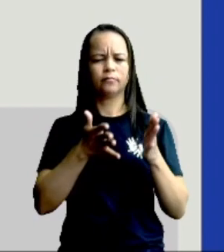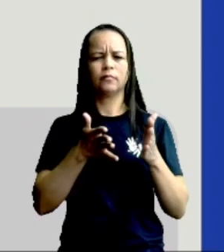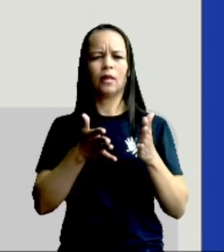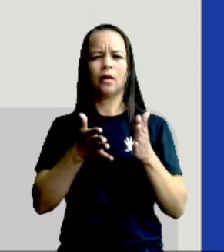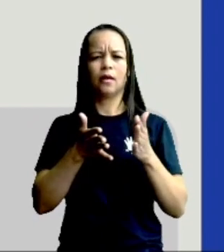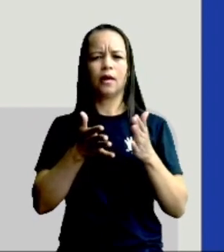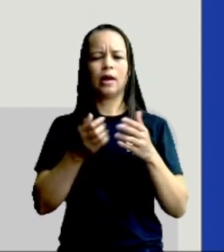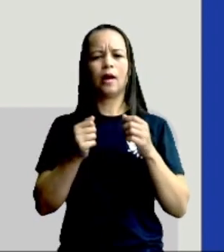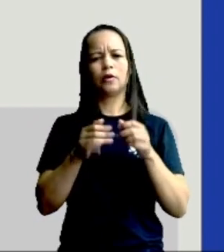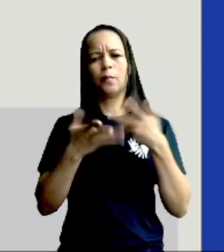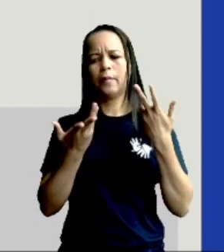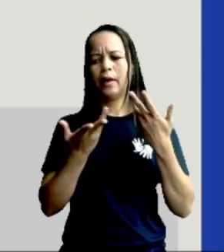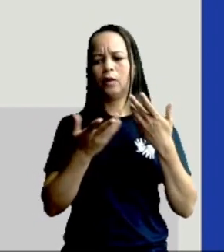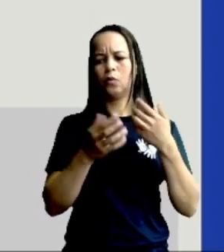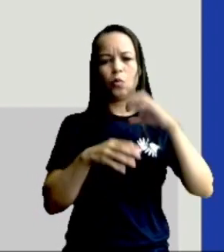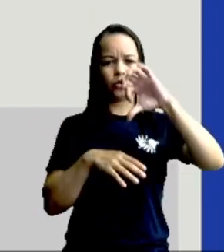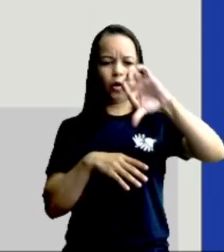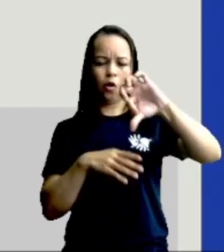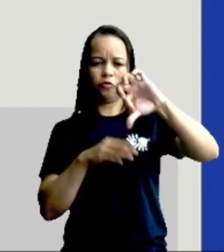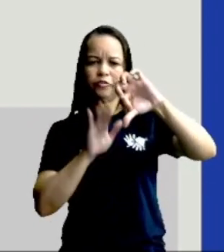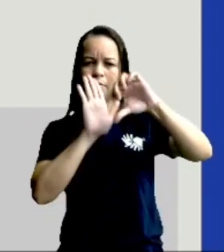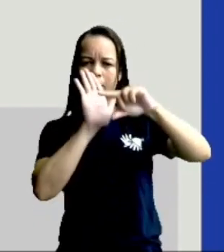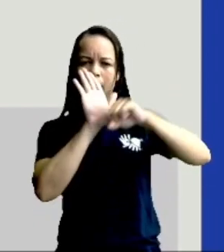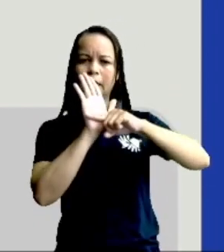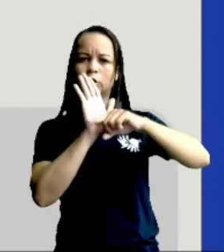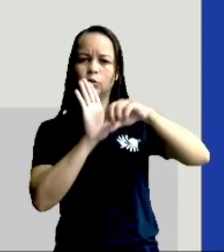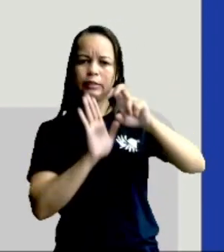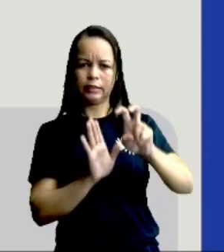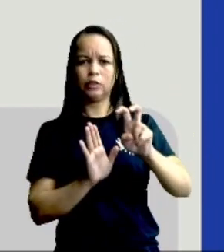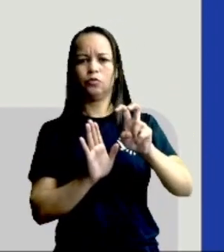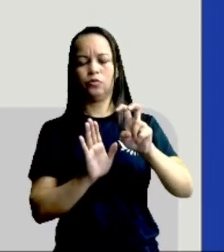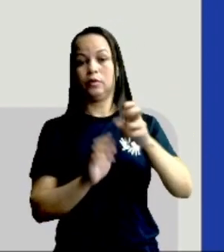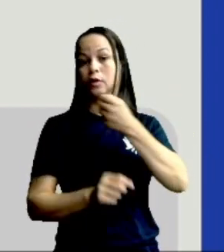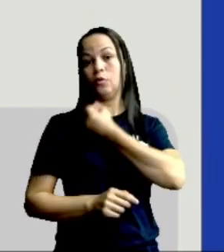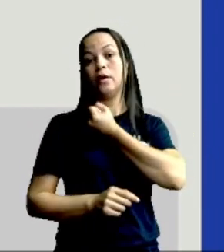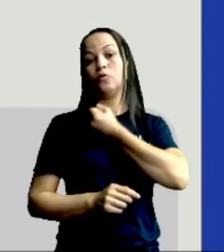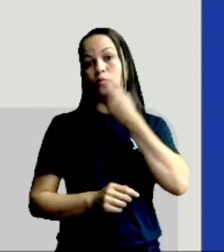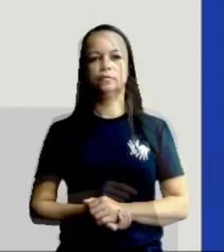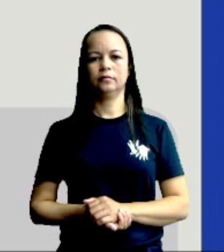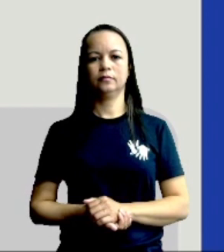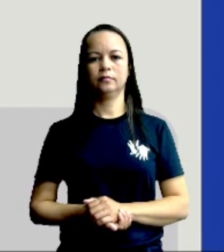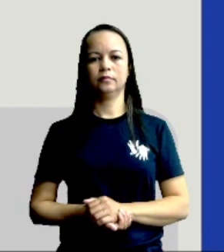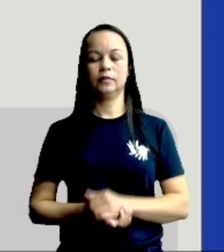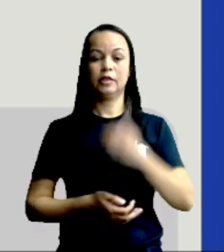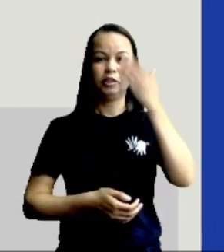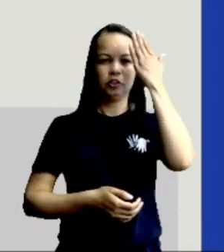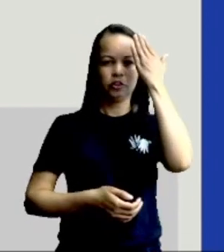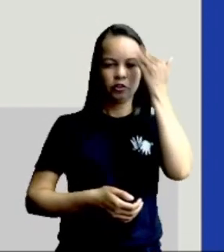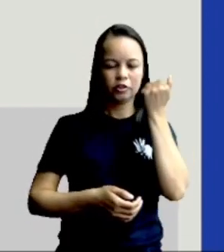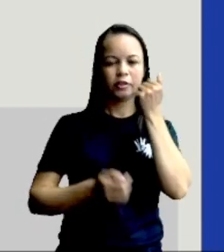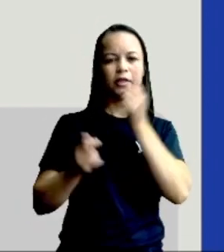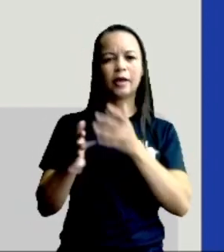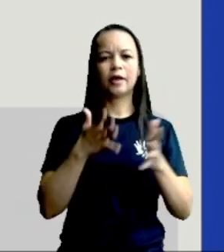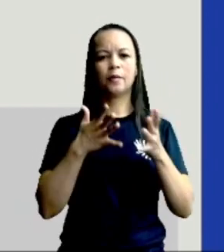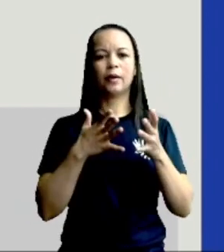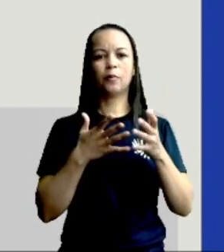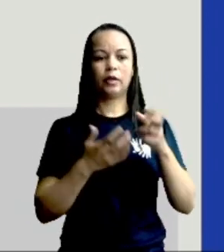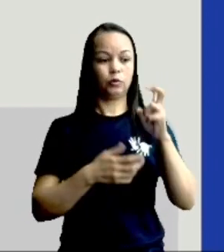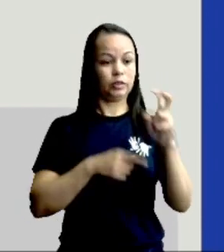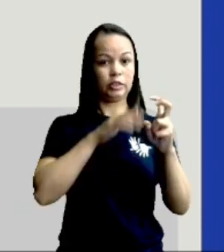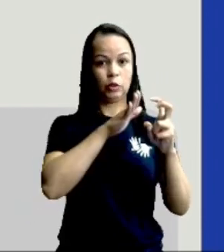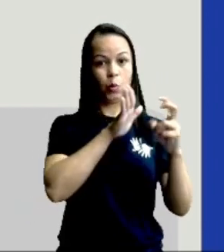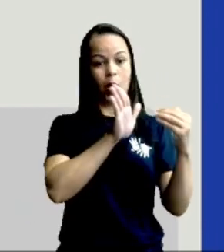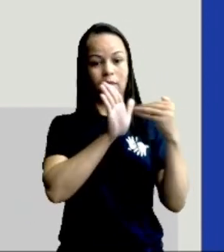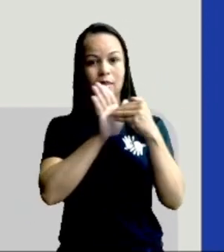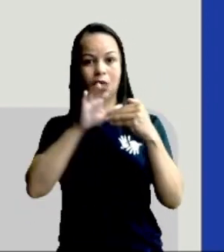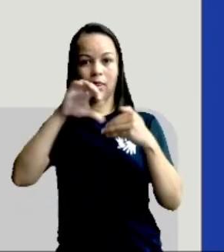Pega o 9, subtrai 5. Quem a gente descobre? O número 4. Opa, já sei que para pular do 5 para o 9,